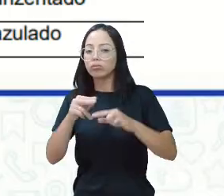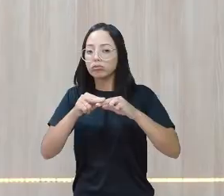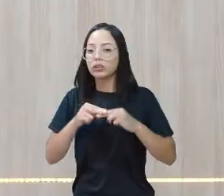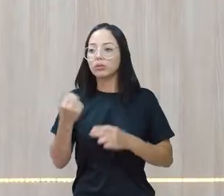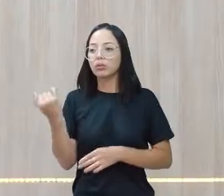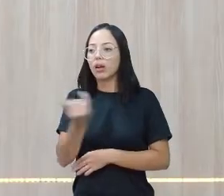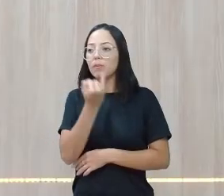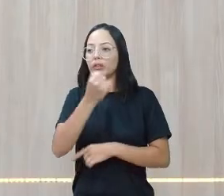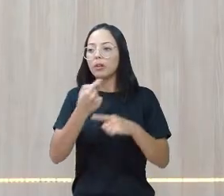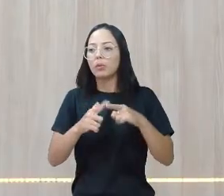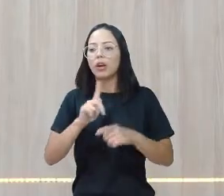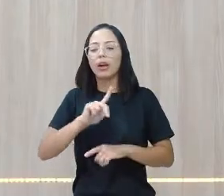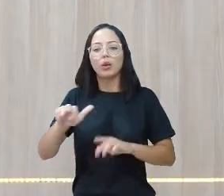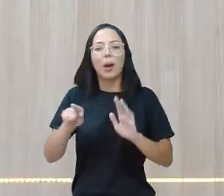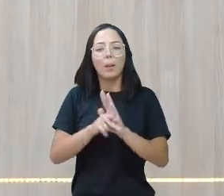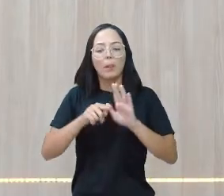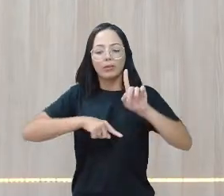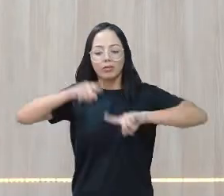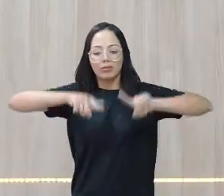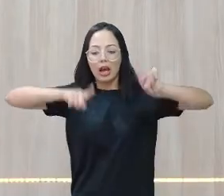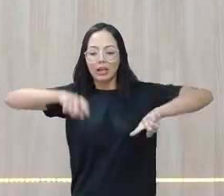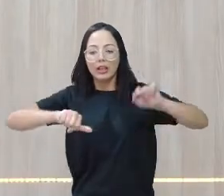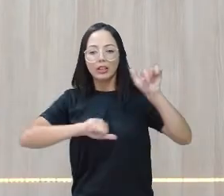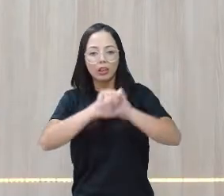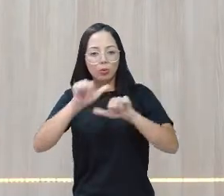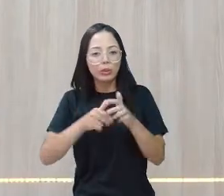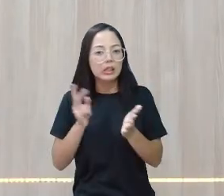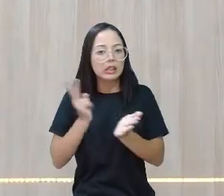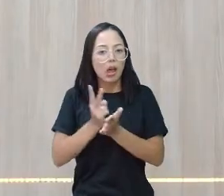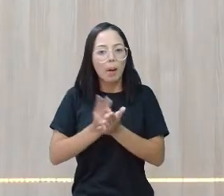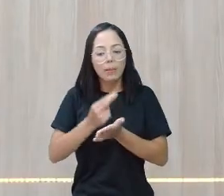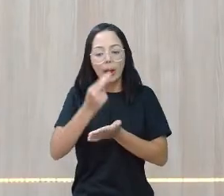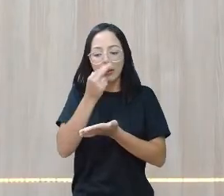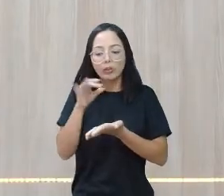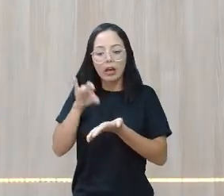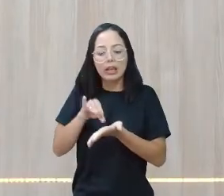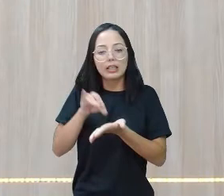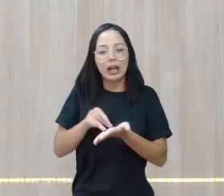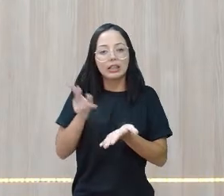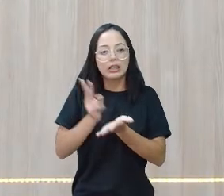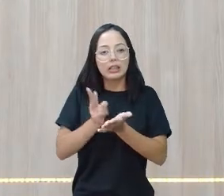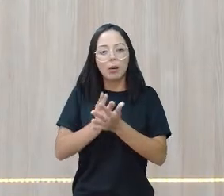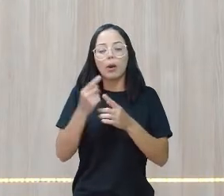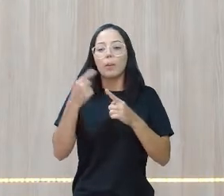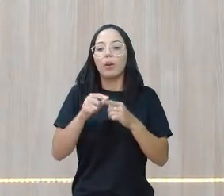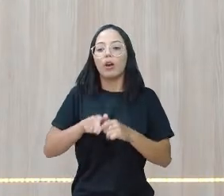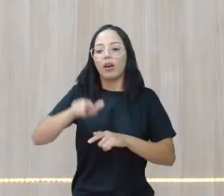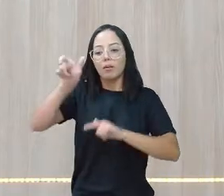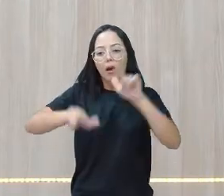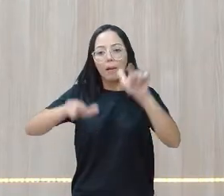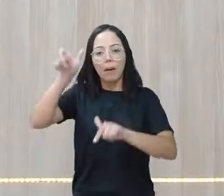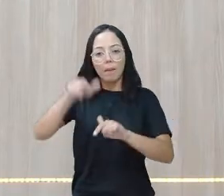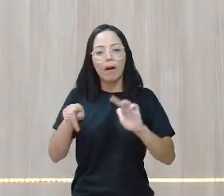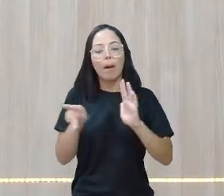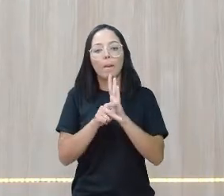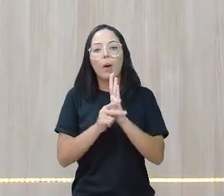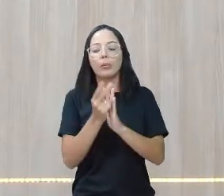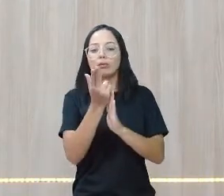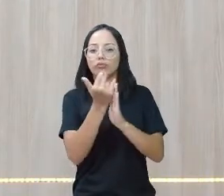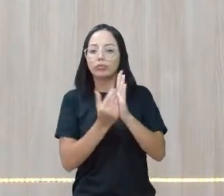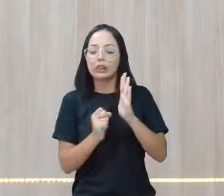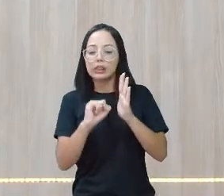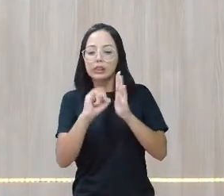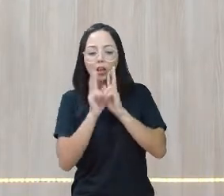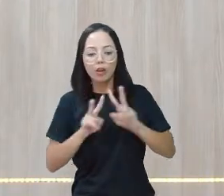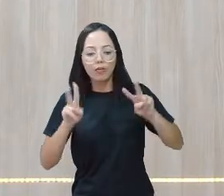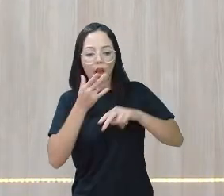porque ela não é uma coisa que varia, ela é sempre a mesma coisa. O artista, ou a pessoa que é sinesteta, se ela vê a